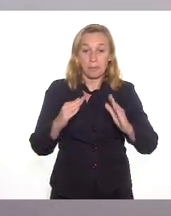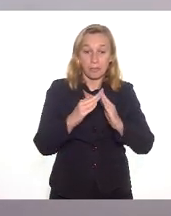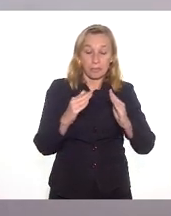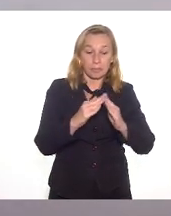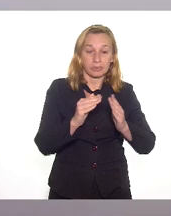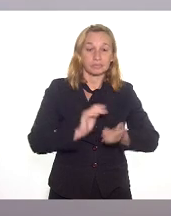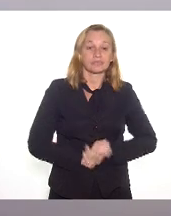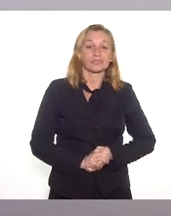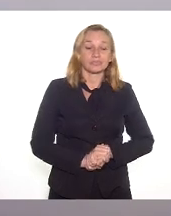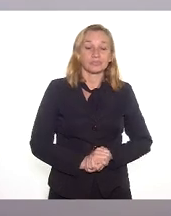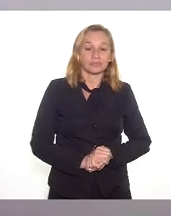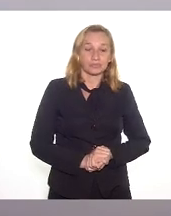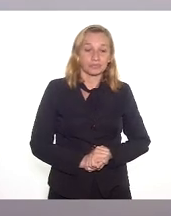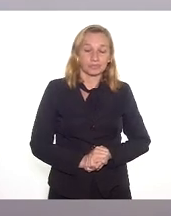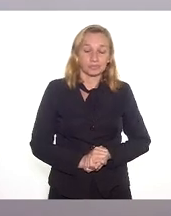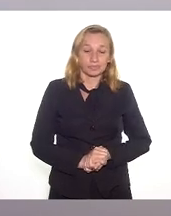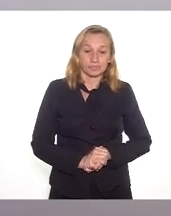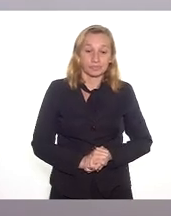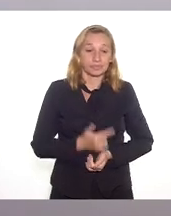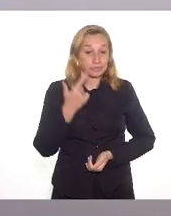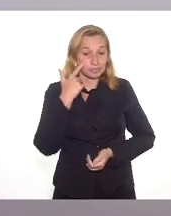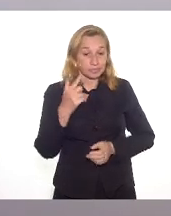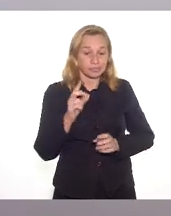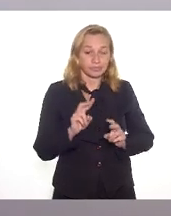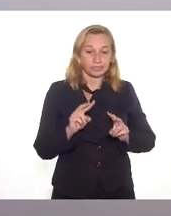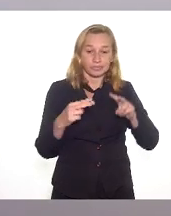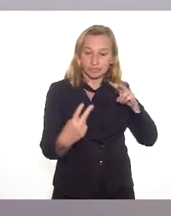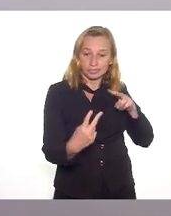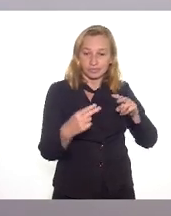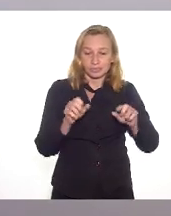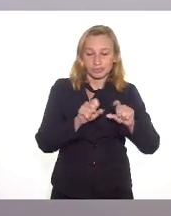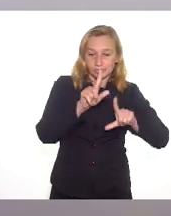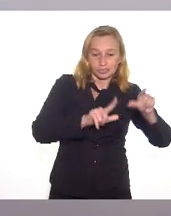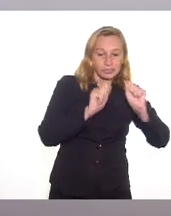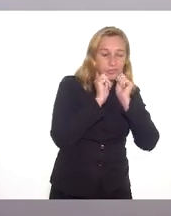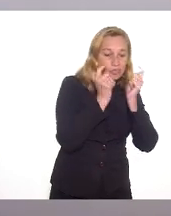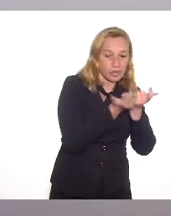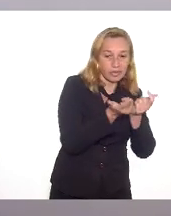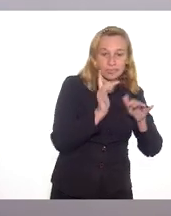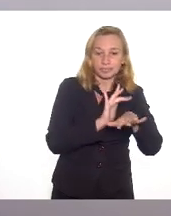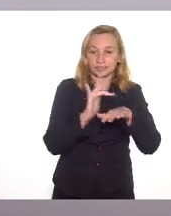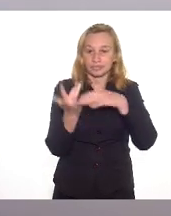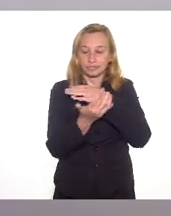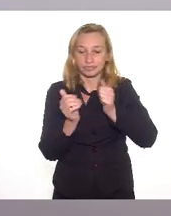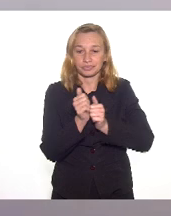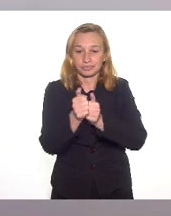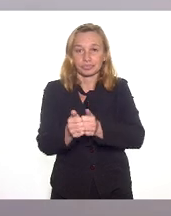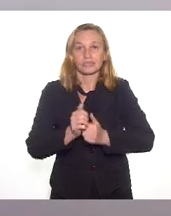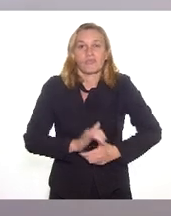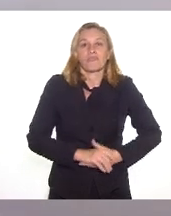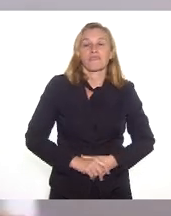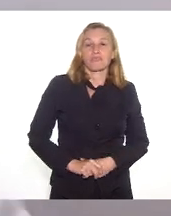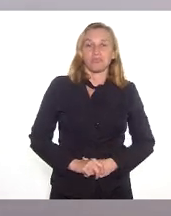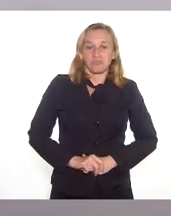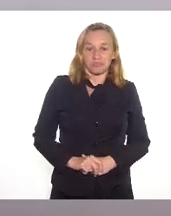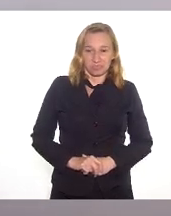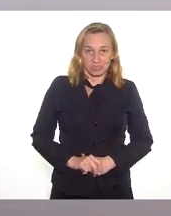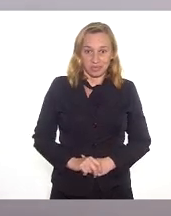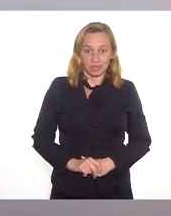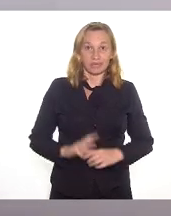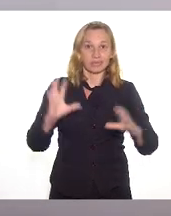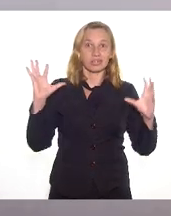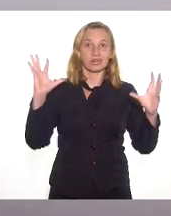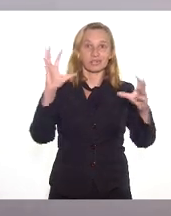funcionários, aqueles que nos assistem pela TV Alerj, aqueles que nos acompanham pelas redes sociais. O